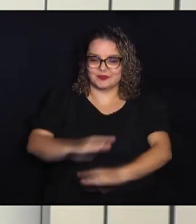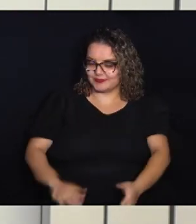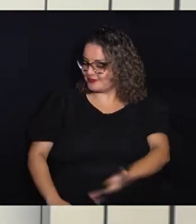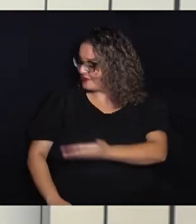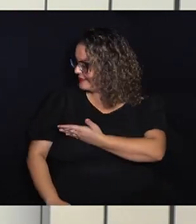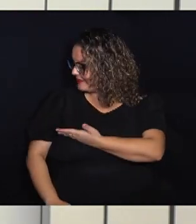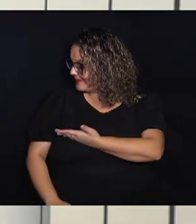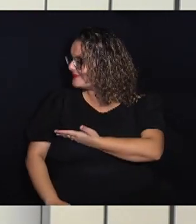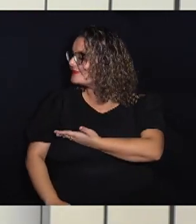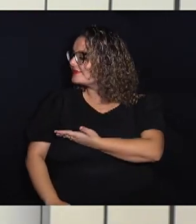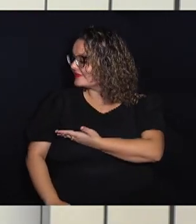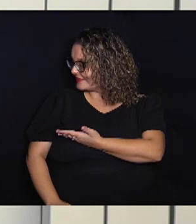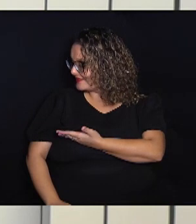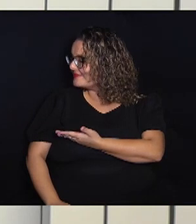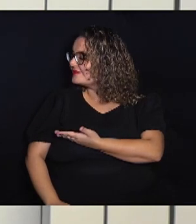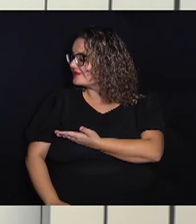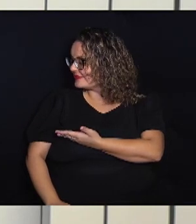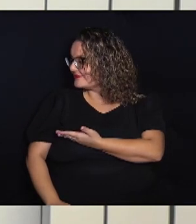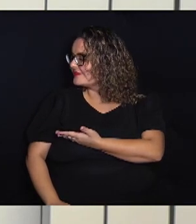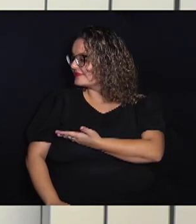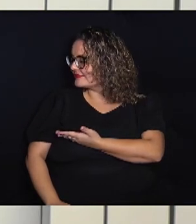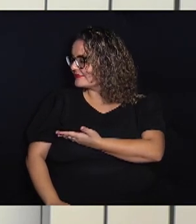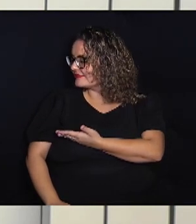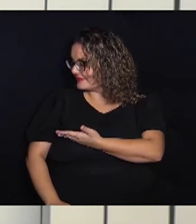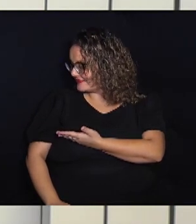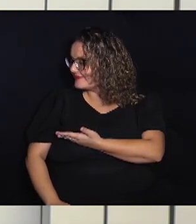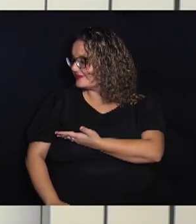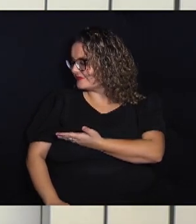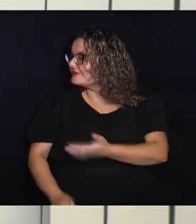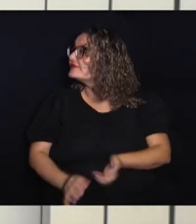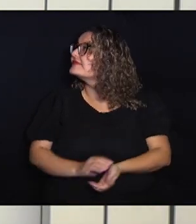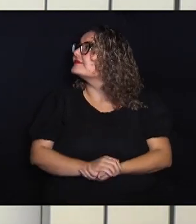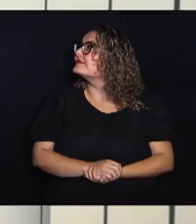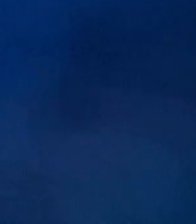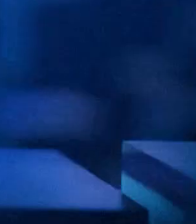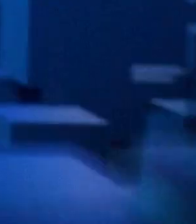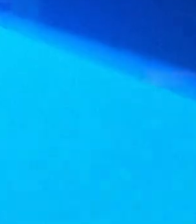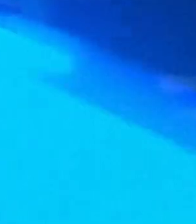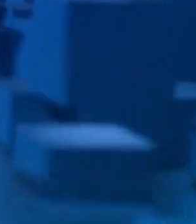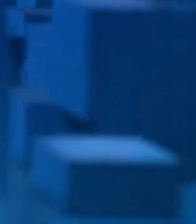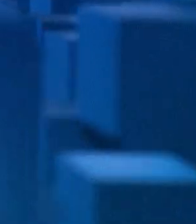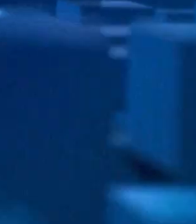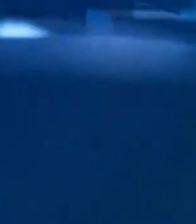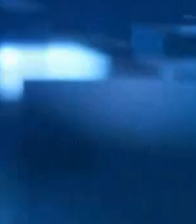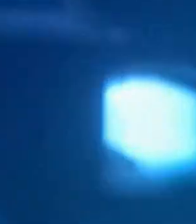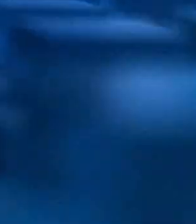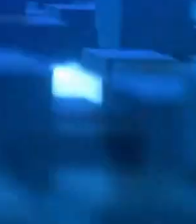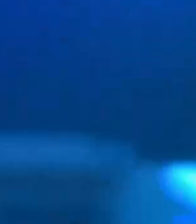campinas.sp.leg.br.